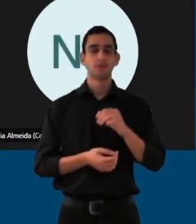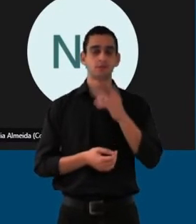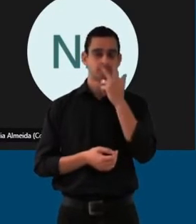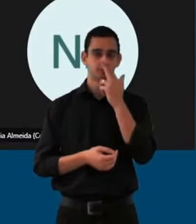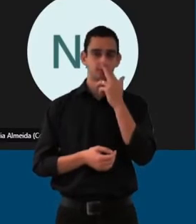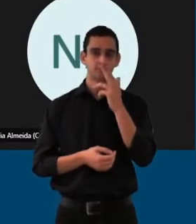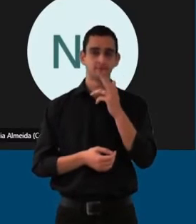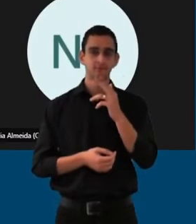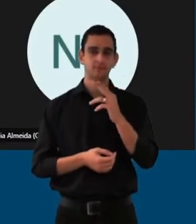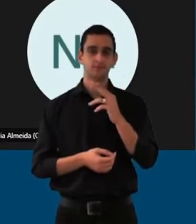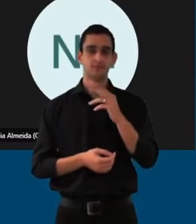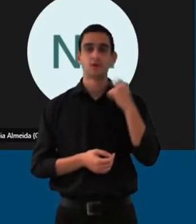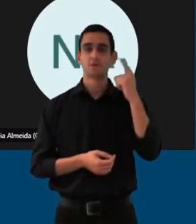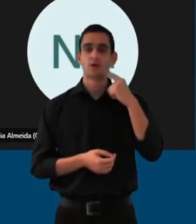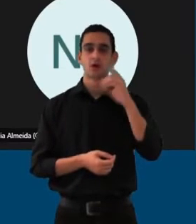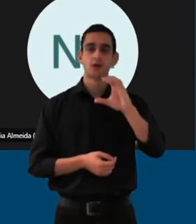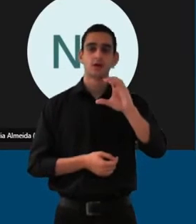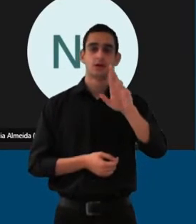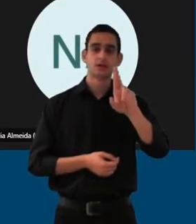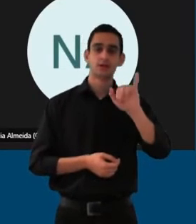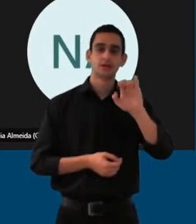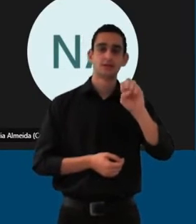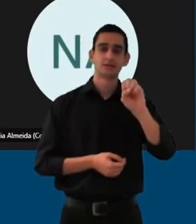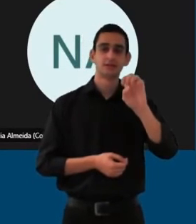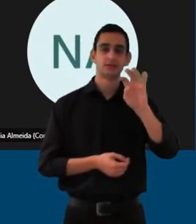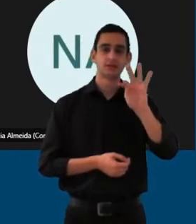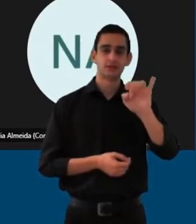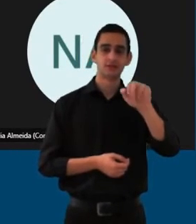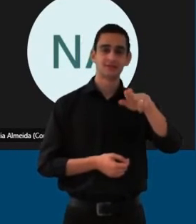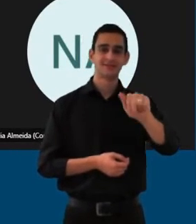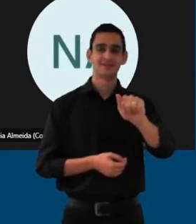Pode clicar no seu... Isso.